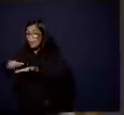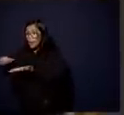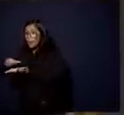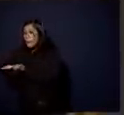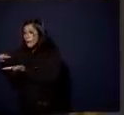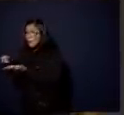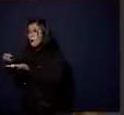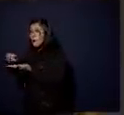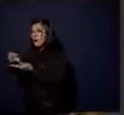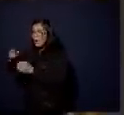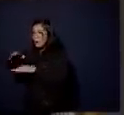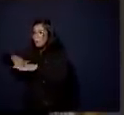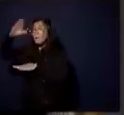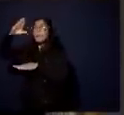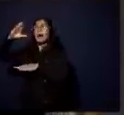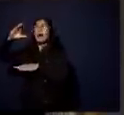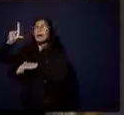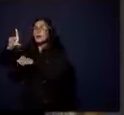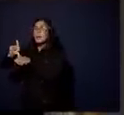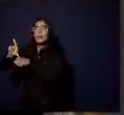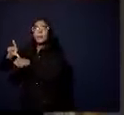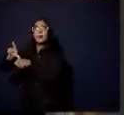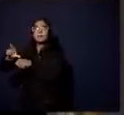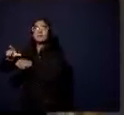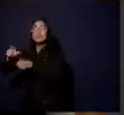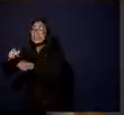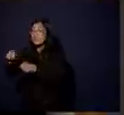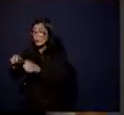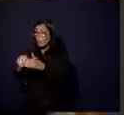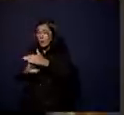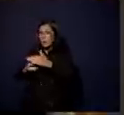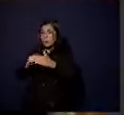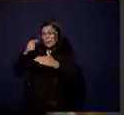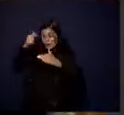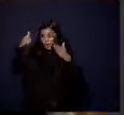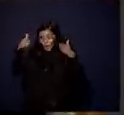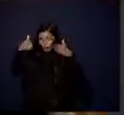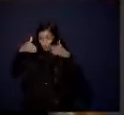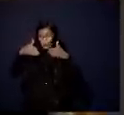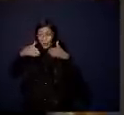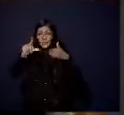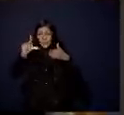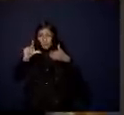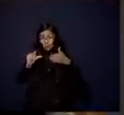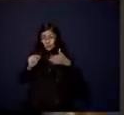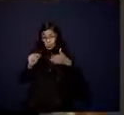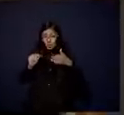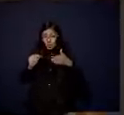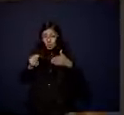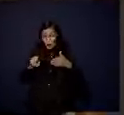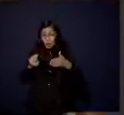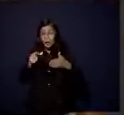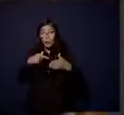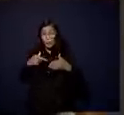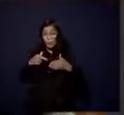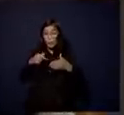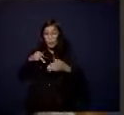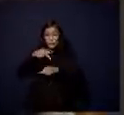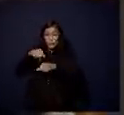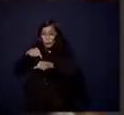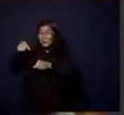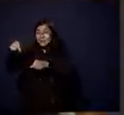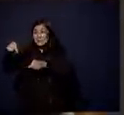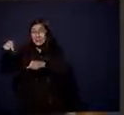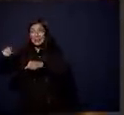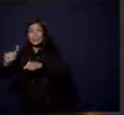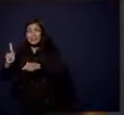o custo de logística então aquilo que para empresa faz sentido que a reduzir o custo total dela para o país como um todo não faz sentido